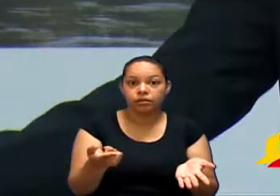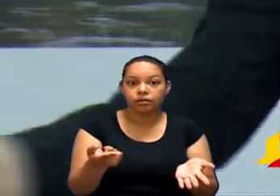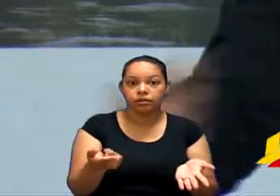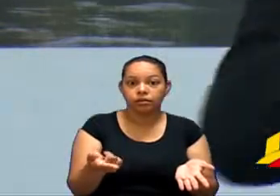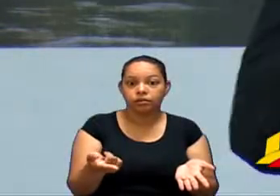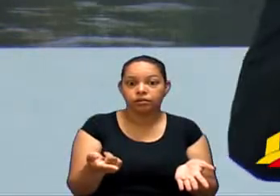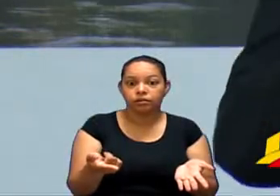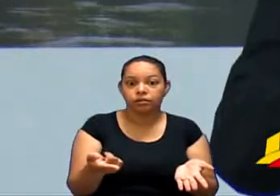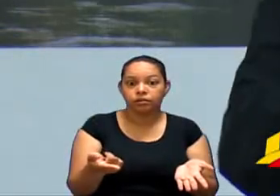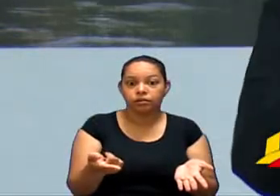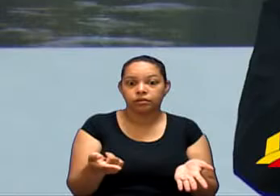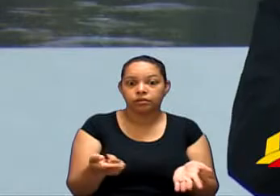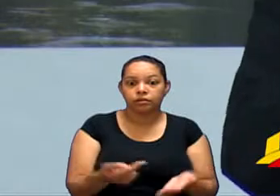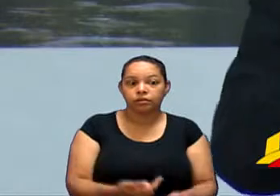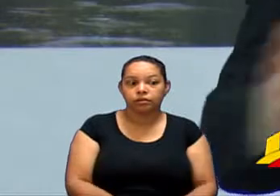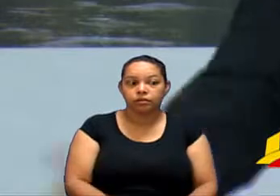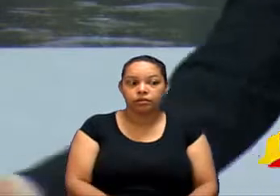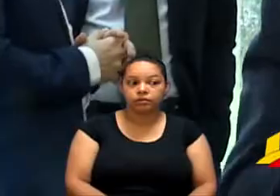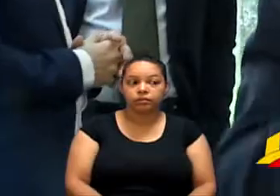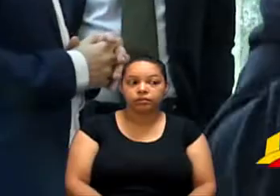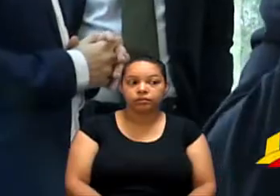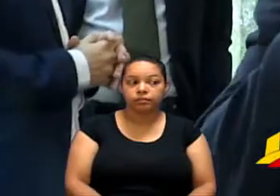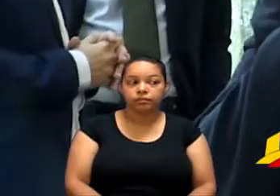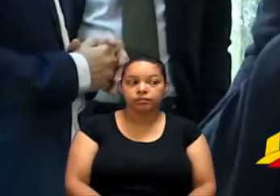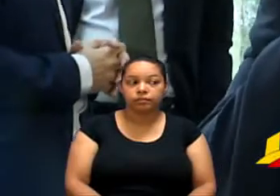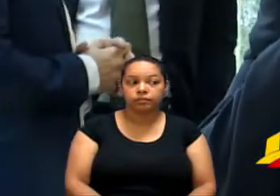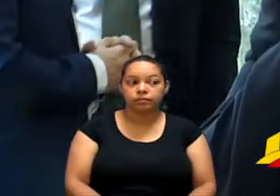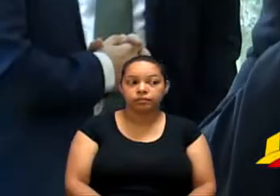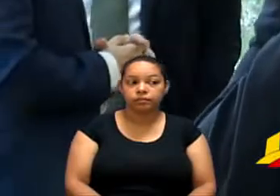sim e do valor total